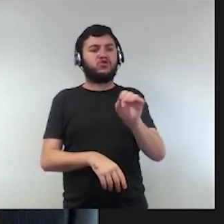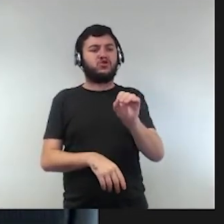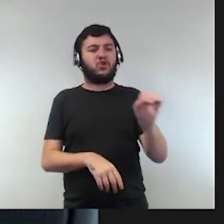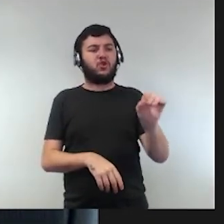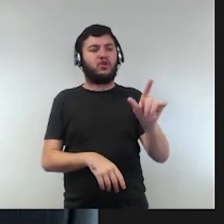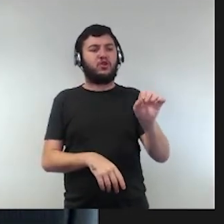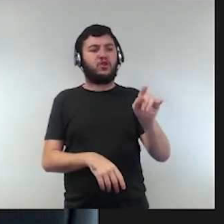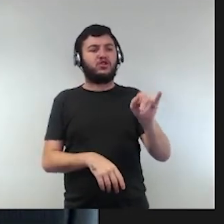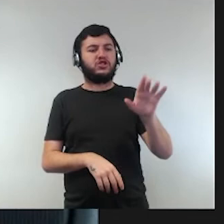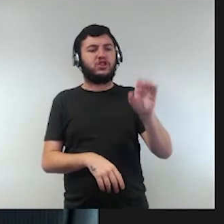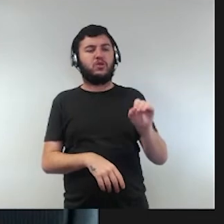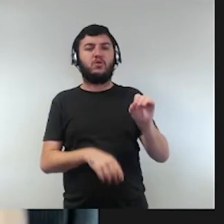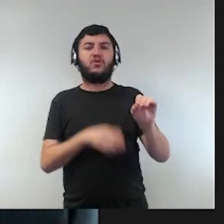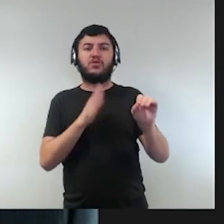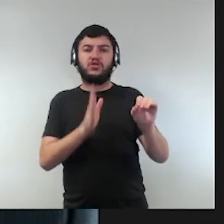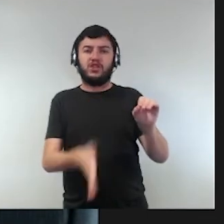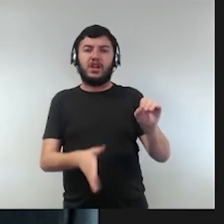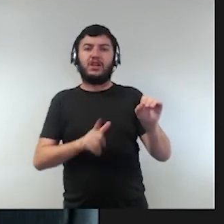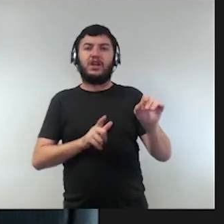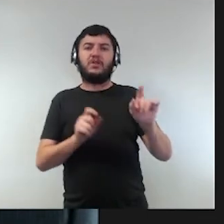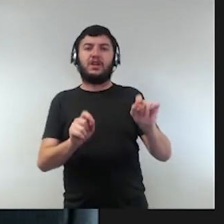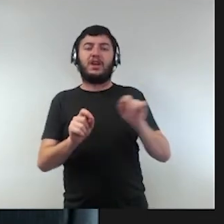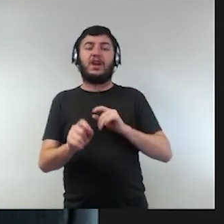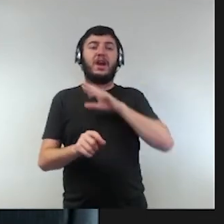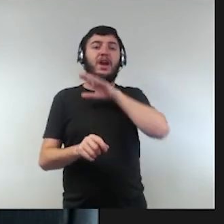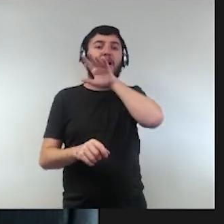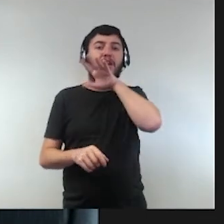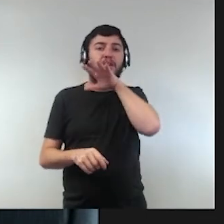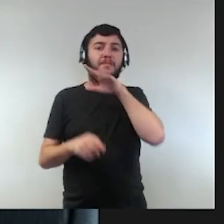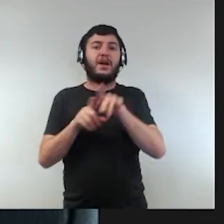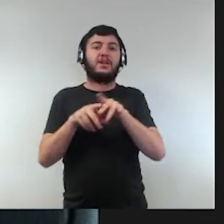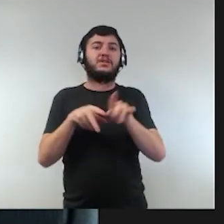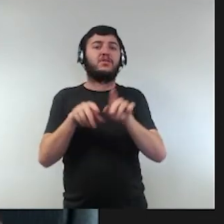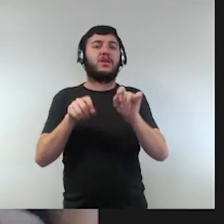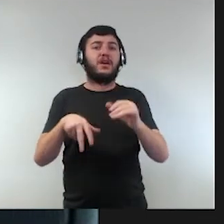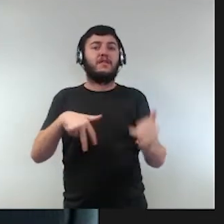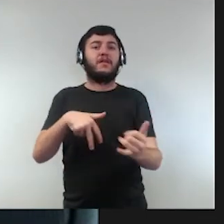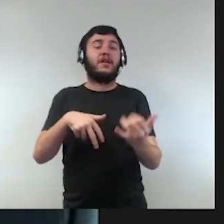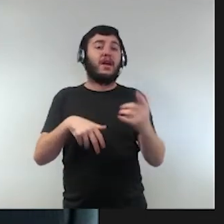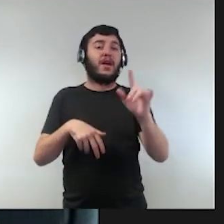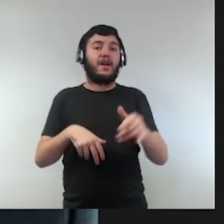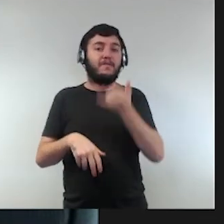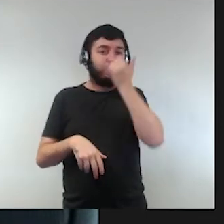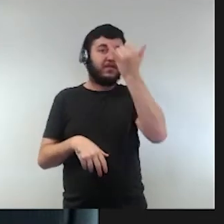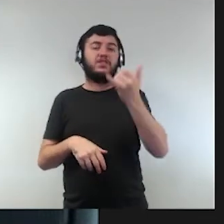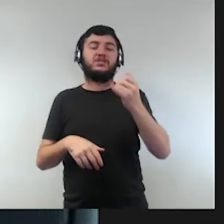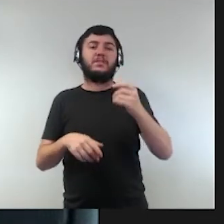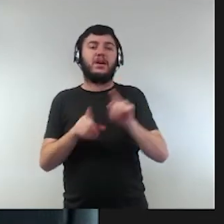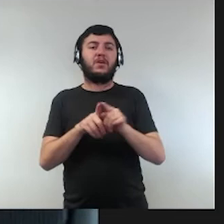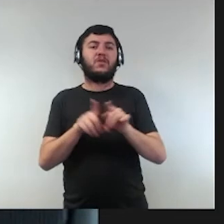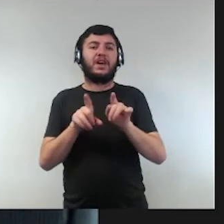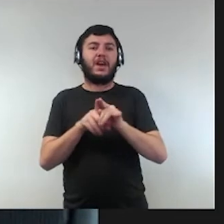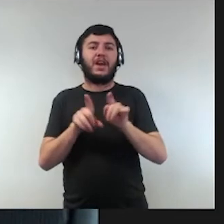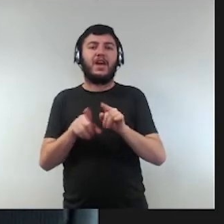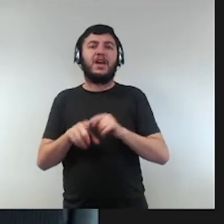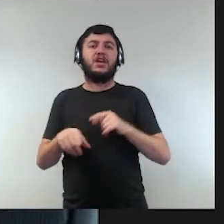que mantém espécimes, que está apto a receber animais vítimas de tráfico, um